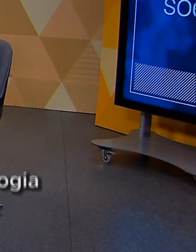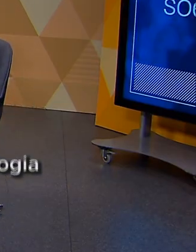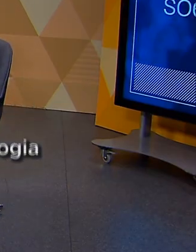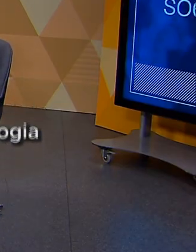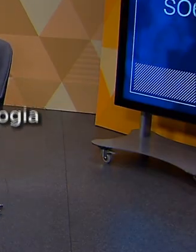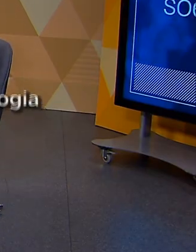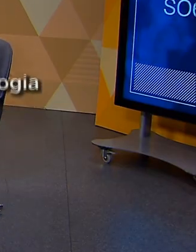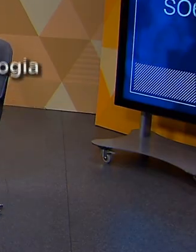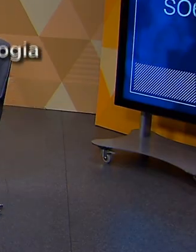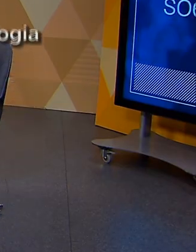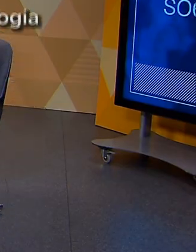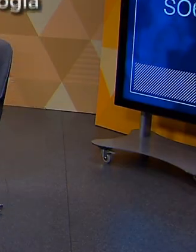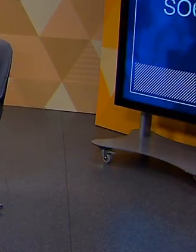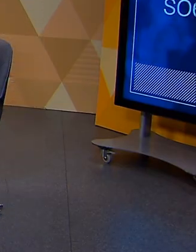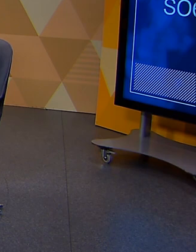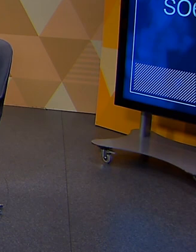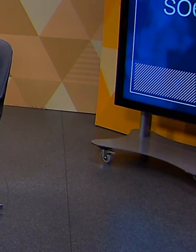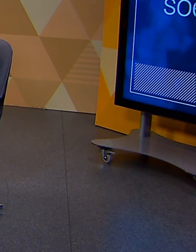Legenda